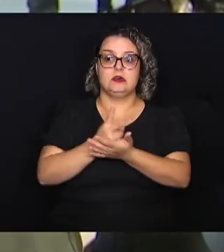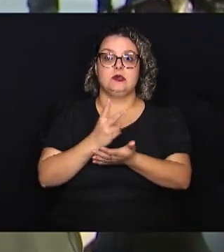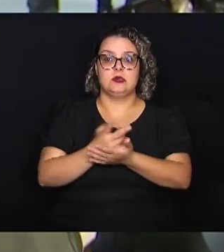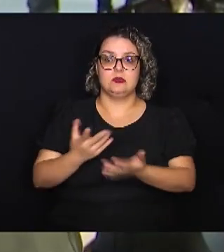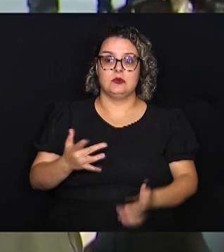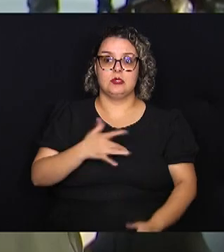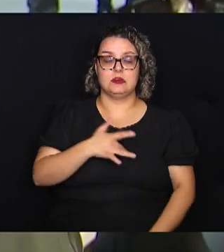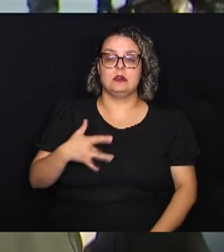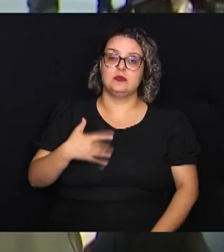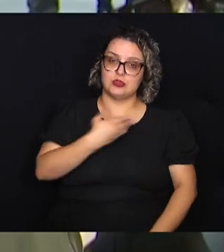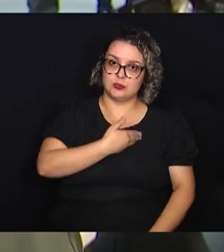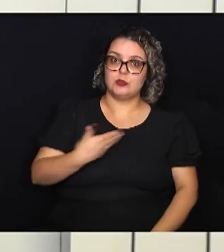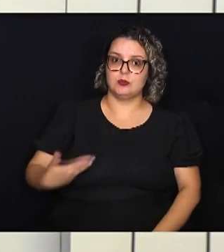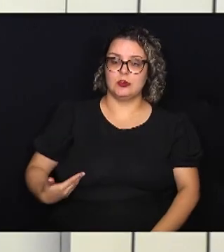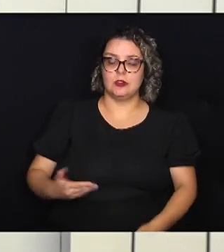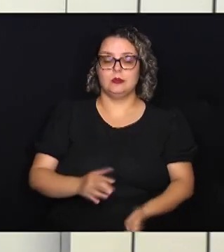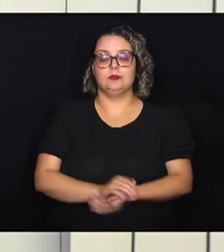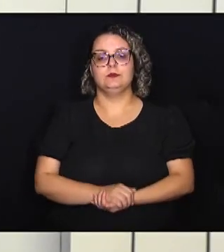pública.